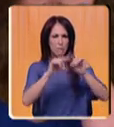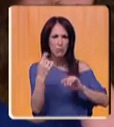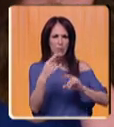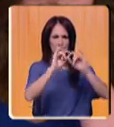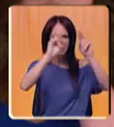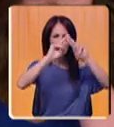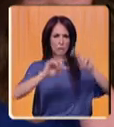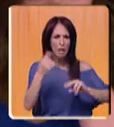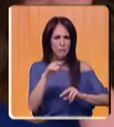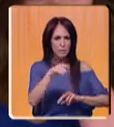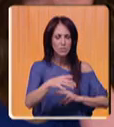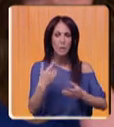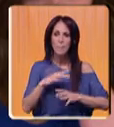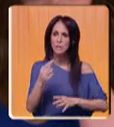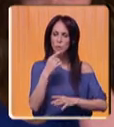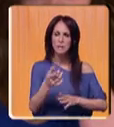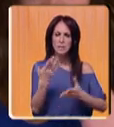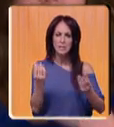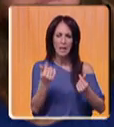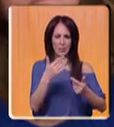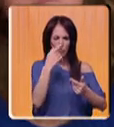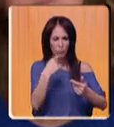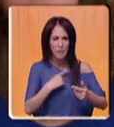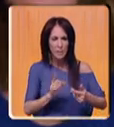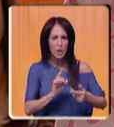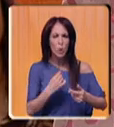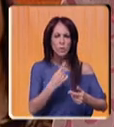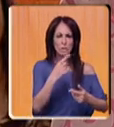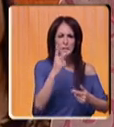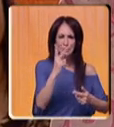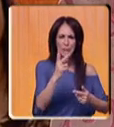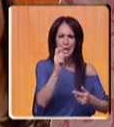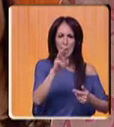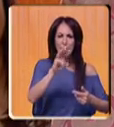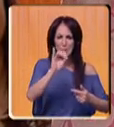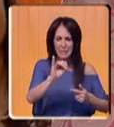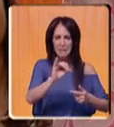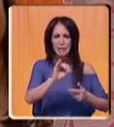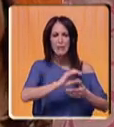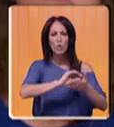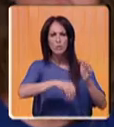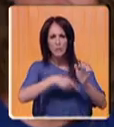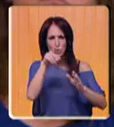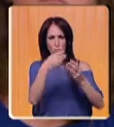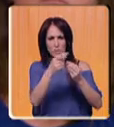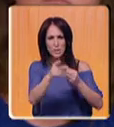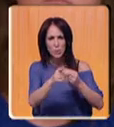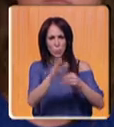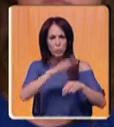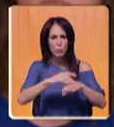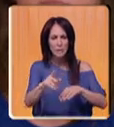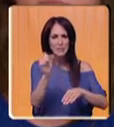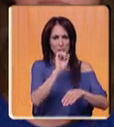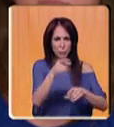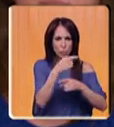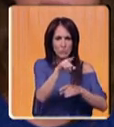olha, eu não disse nenhuma asneira quando penso que Valentim de Carvalho fez contrato contigo na sequência deste